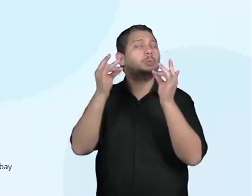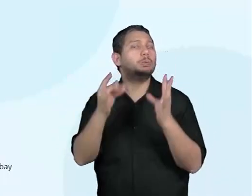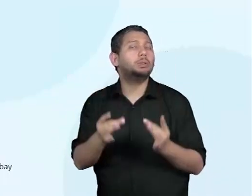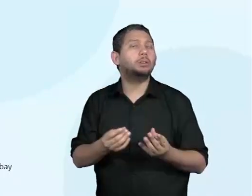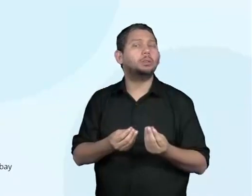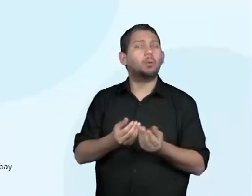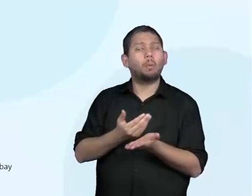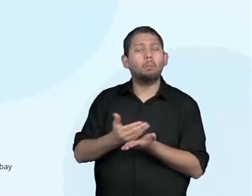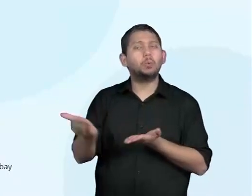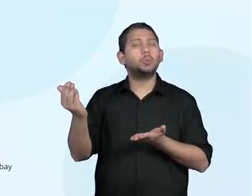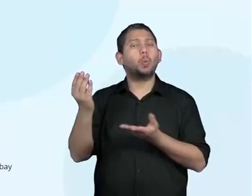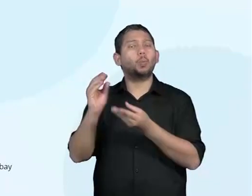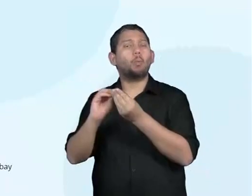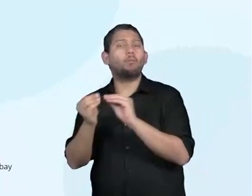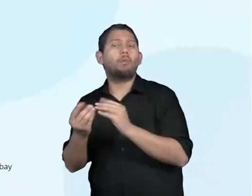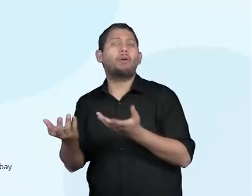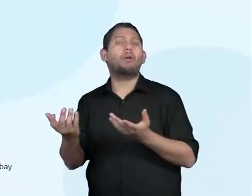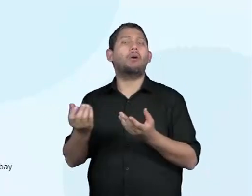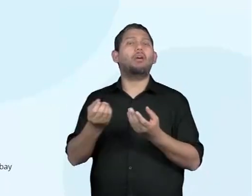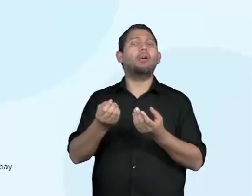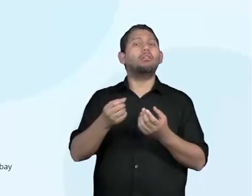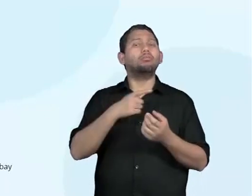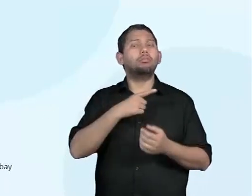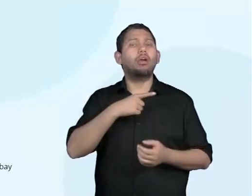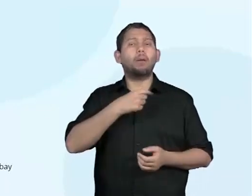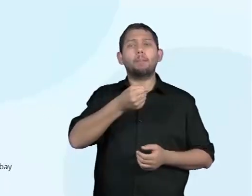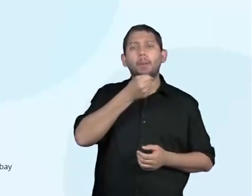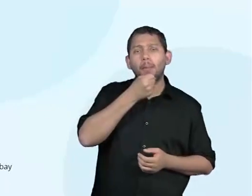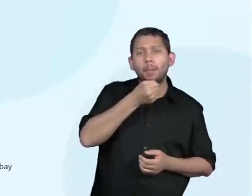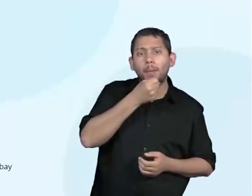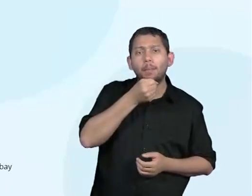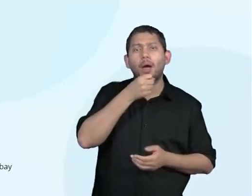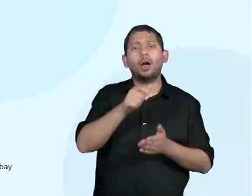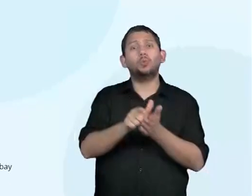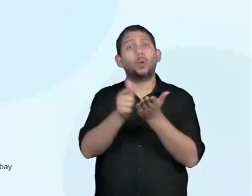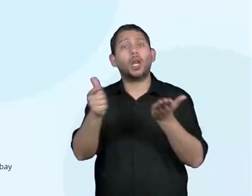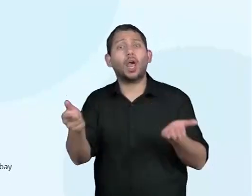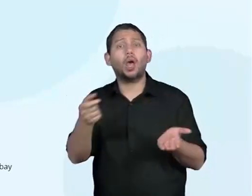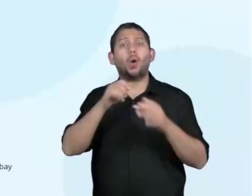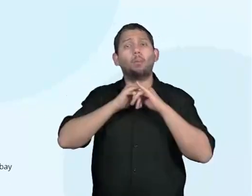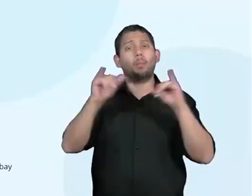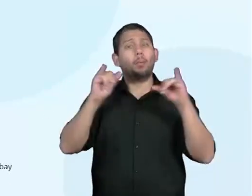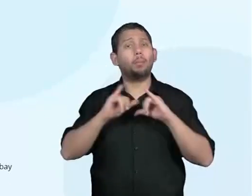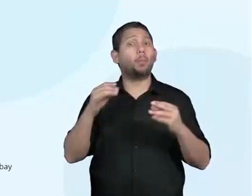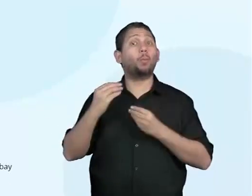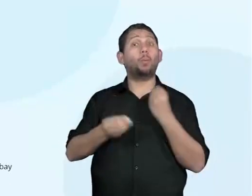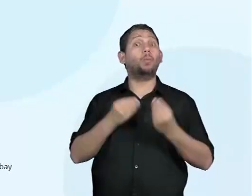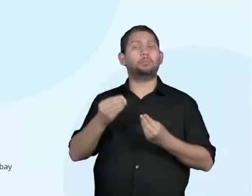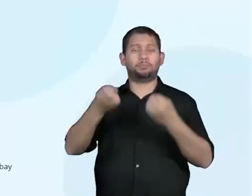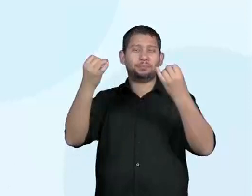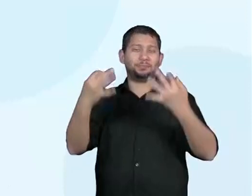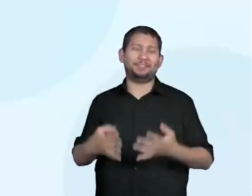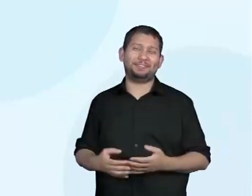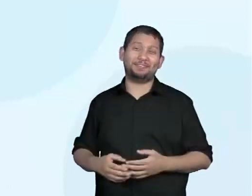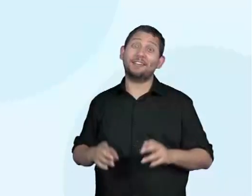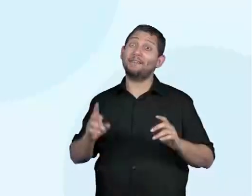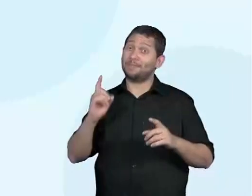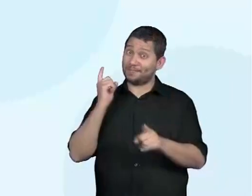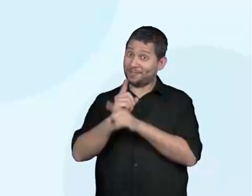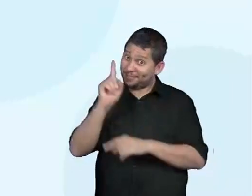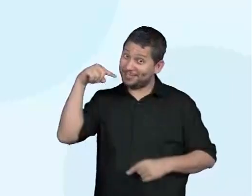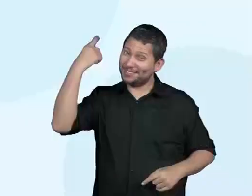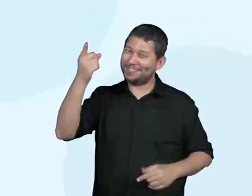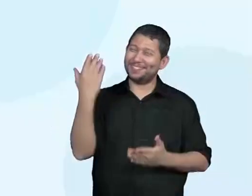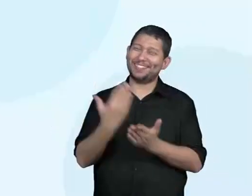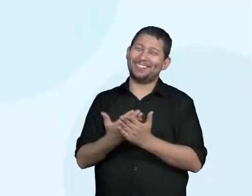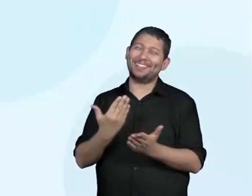história do rádio, falando dos programas jornalísticos. Tudo bem? Eu espero você para a nossa próxima